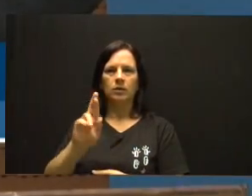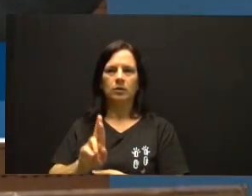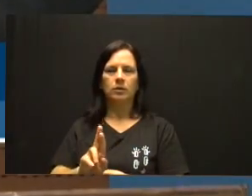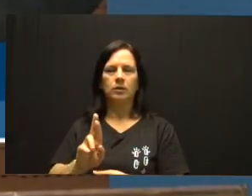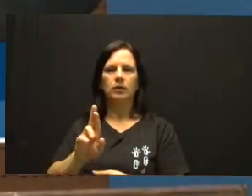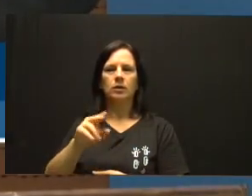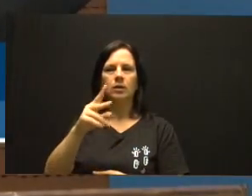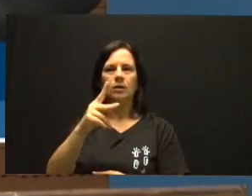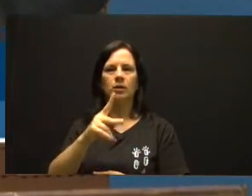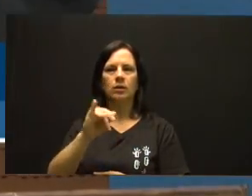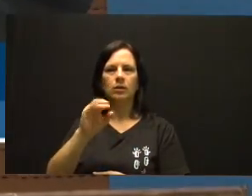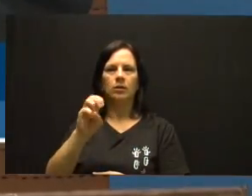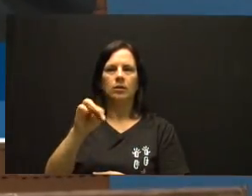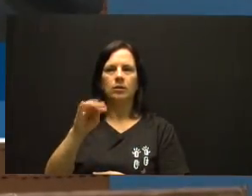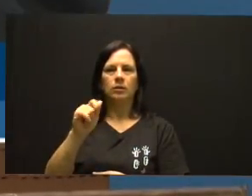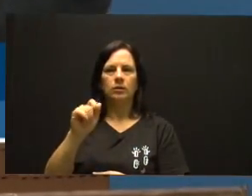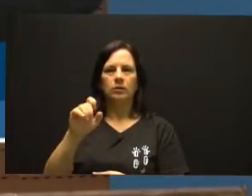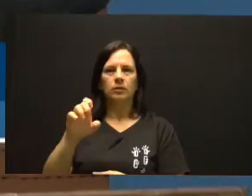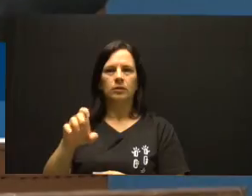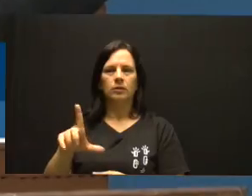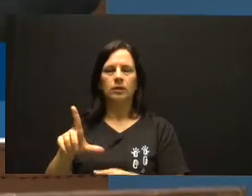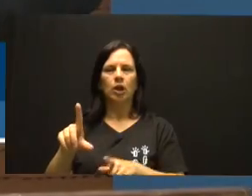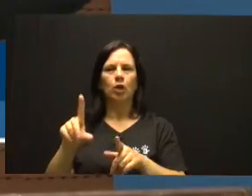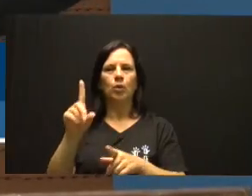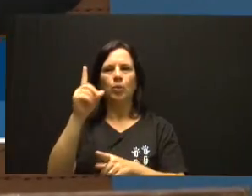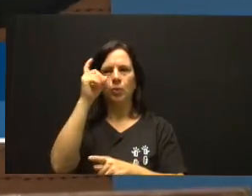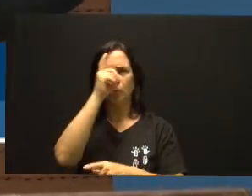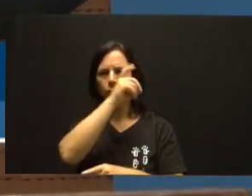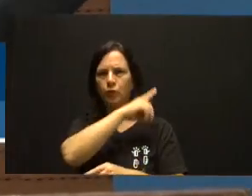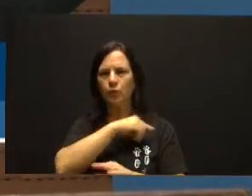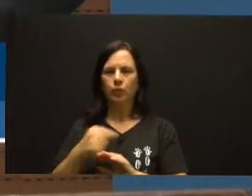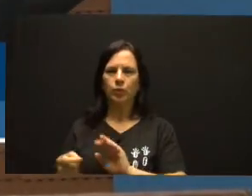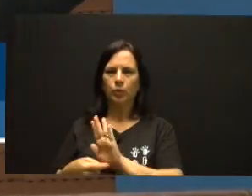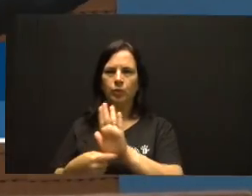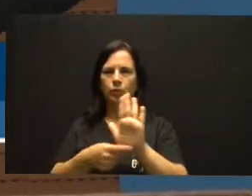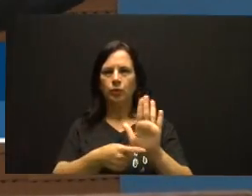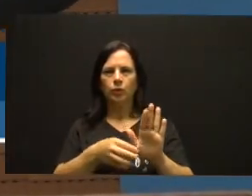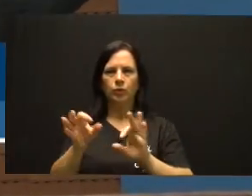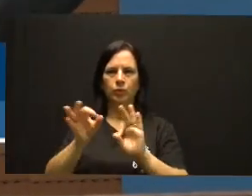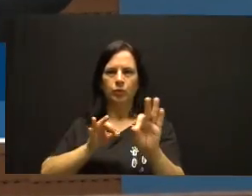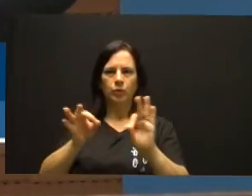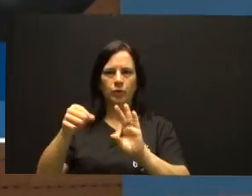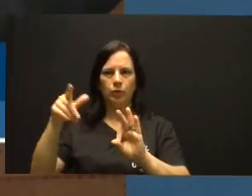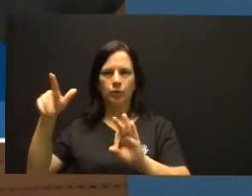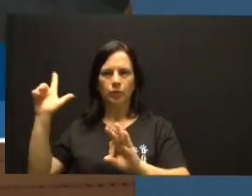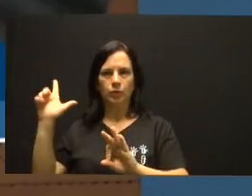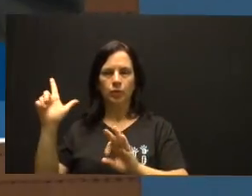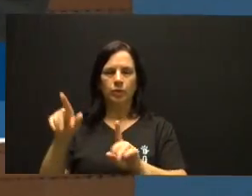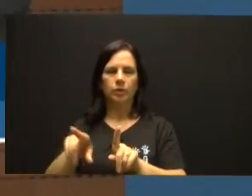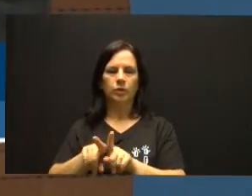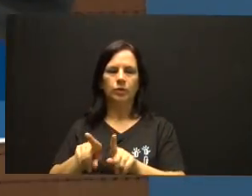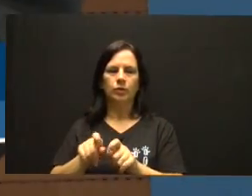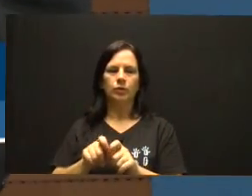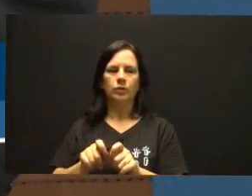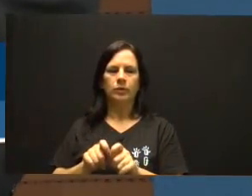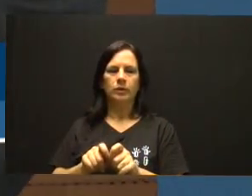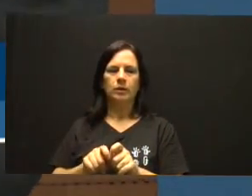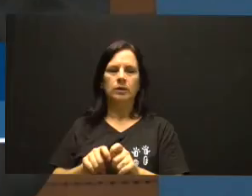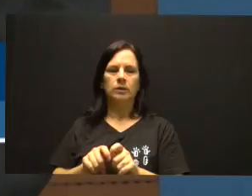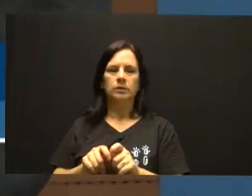e apontávamos já as dificuldades quando ele fez aquela reforma meia maluca, né? Quando se fez a